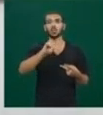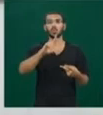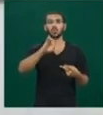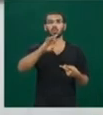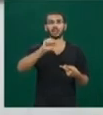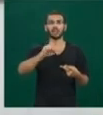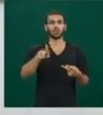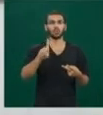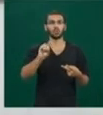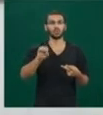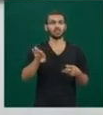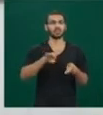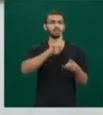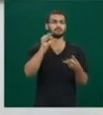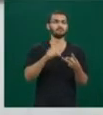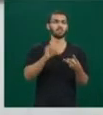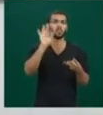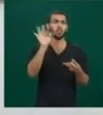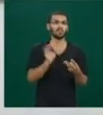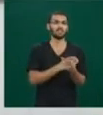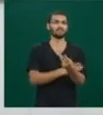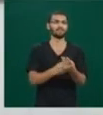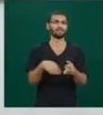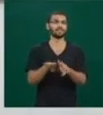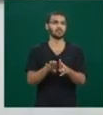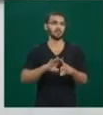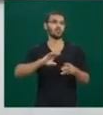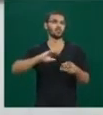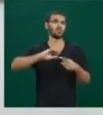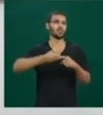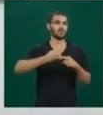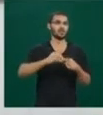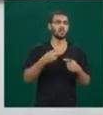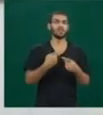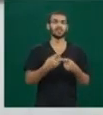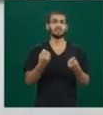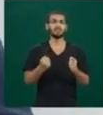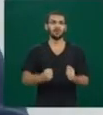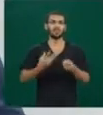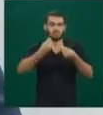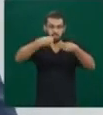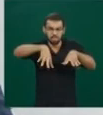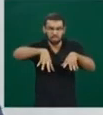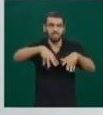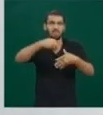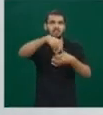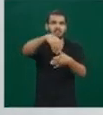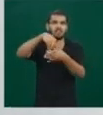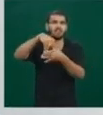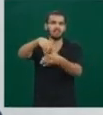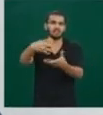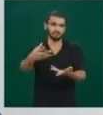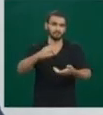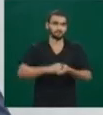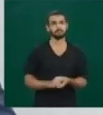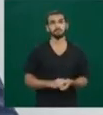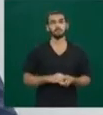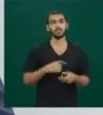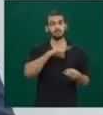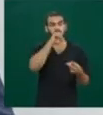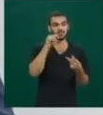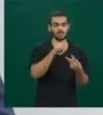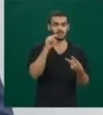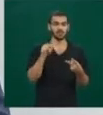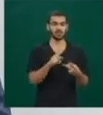caso do feijão. As três pragas têm potencial para causar prejuízos nas plantações. Nos dois casos, durante o período do